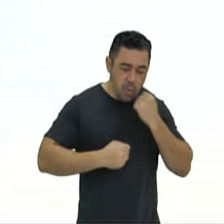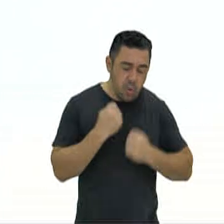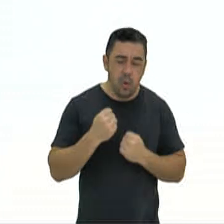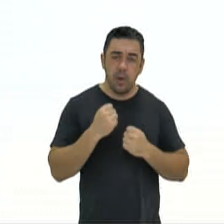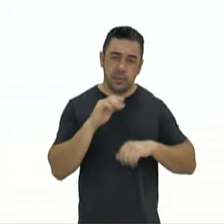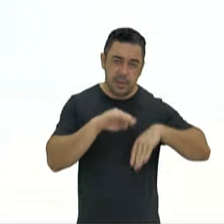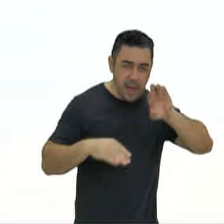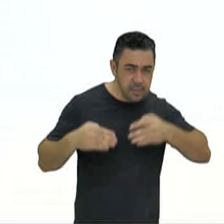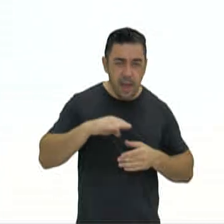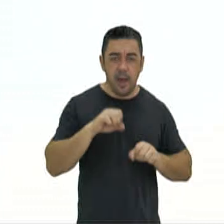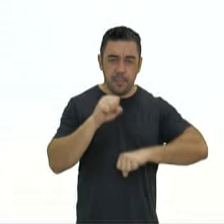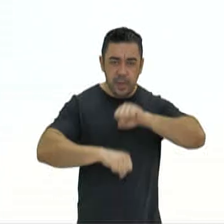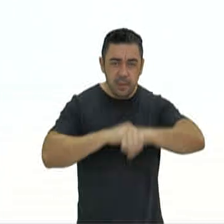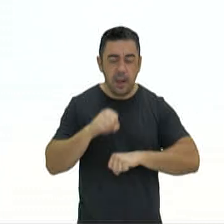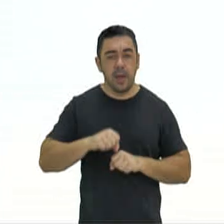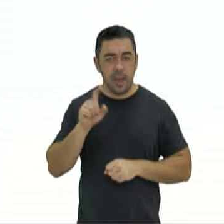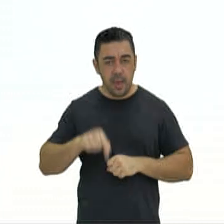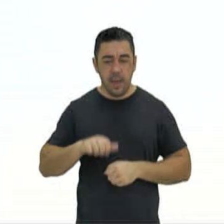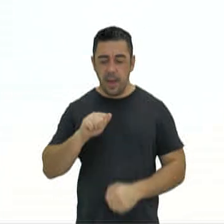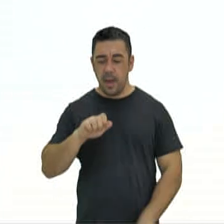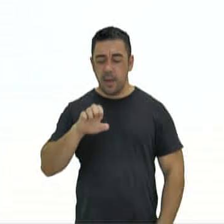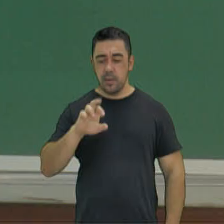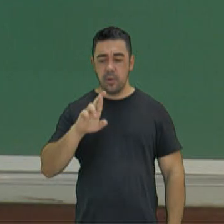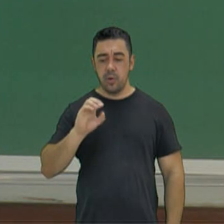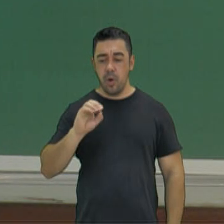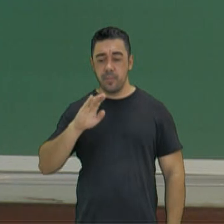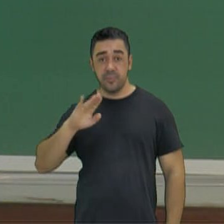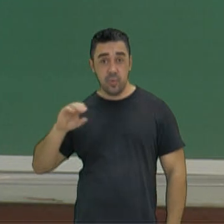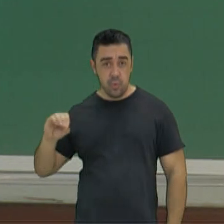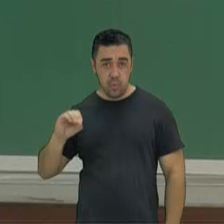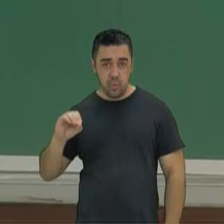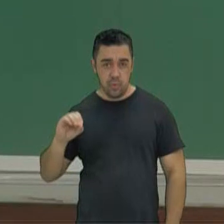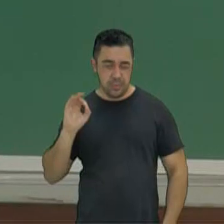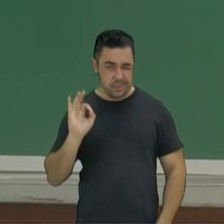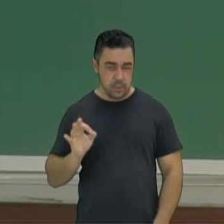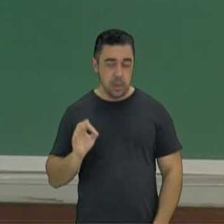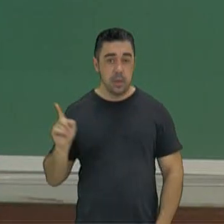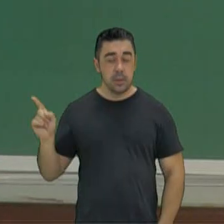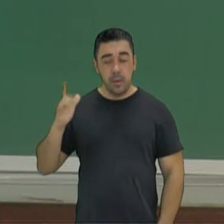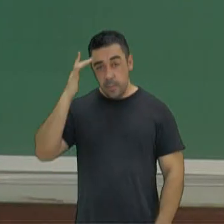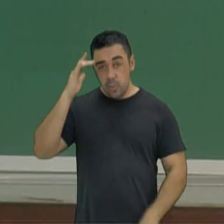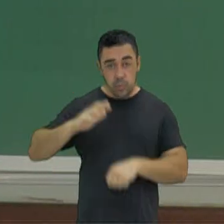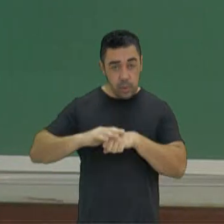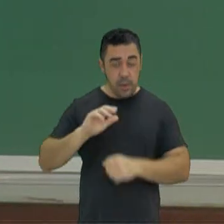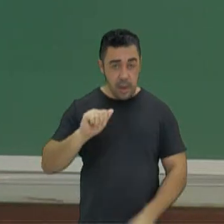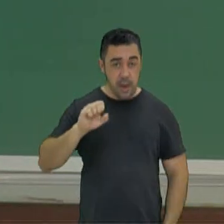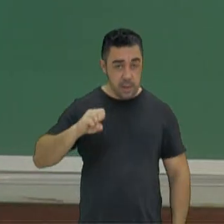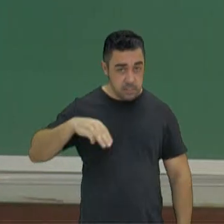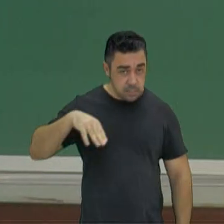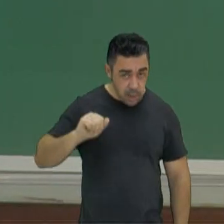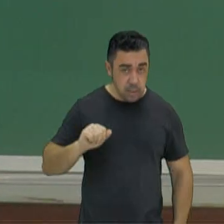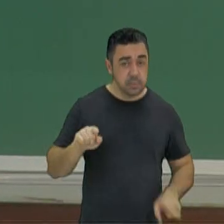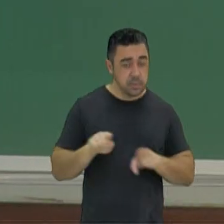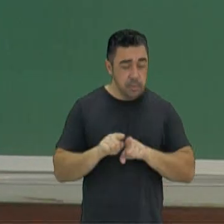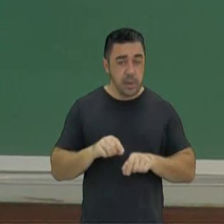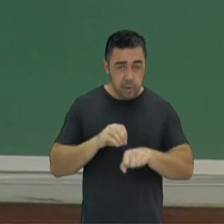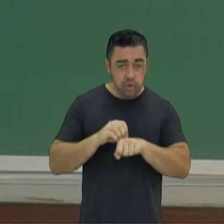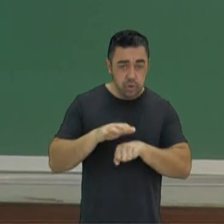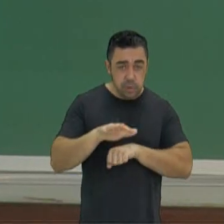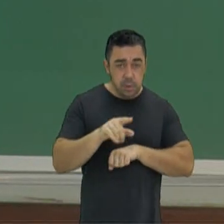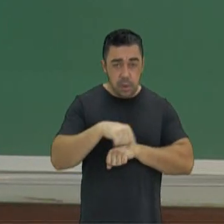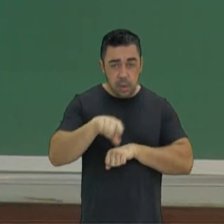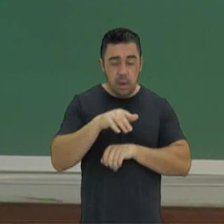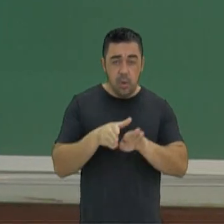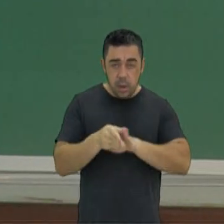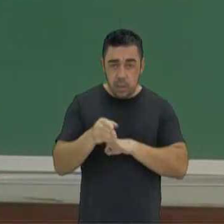2 é o exercício aeróbio. Percebam que aqui também, então pessoas com asma, elas também têm essa indicação, essa